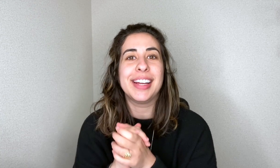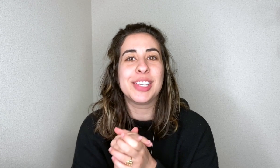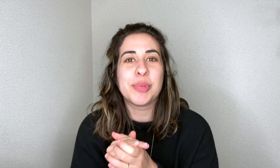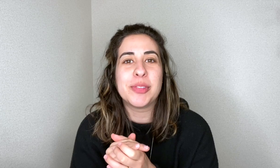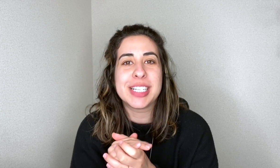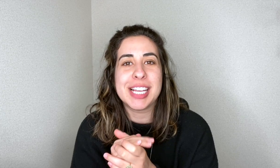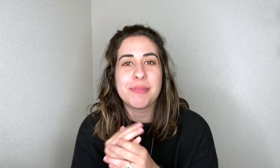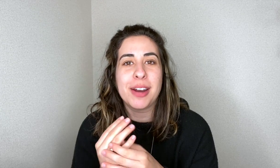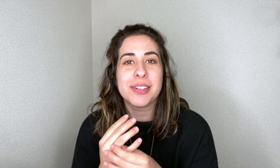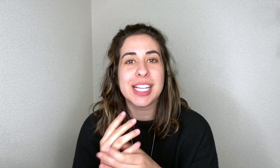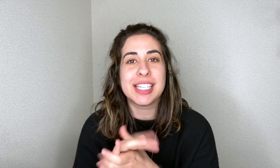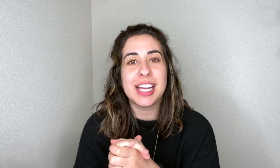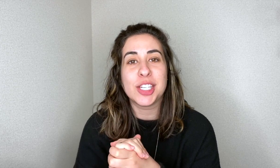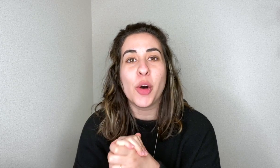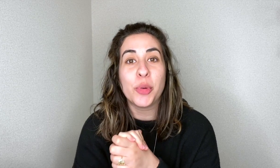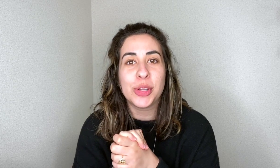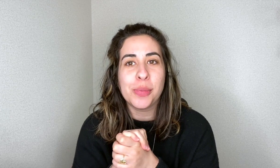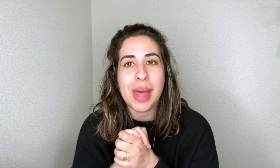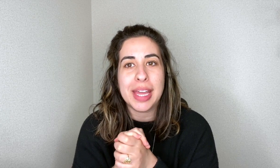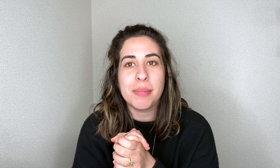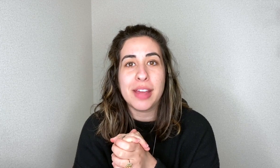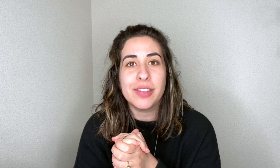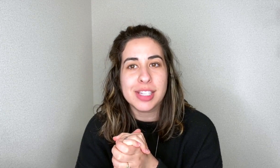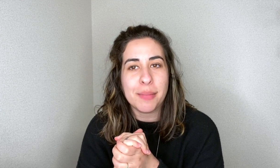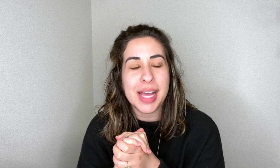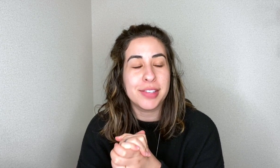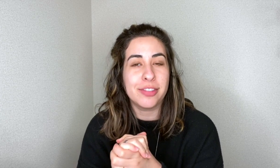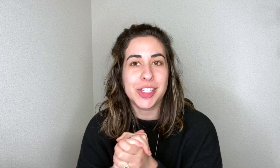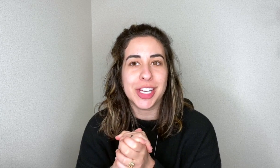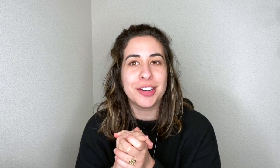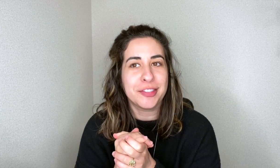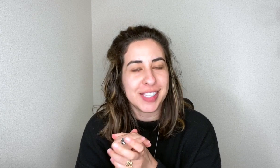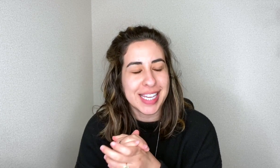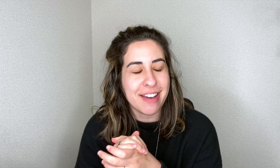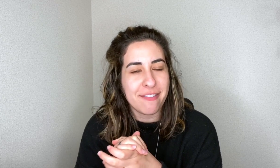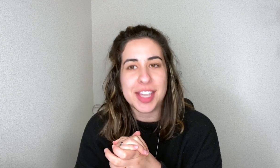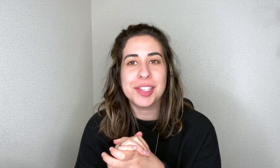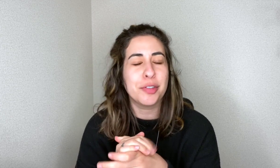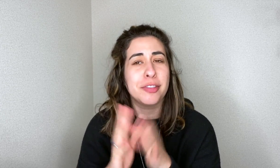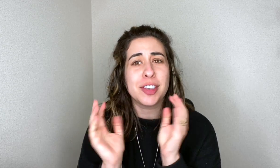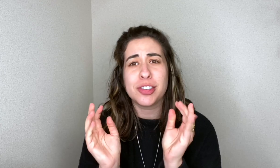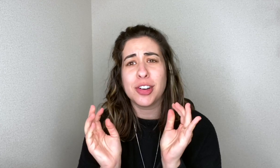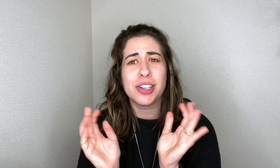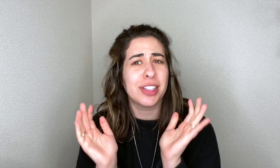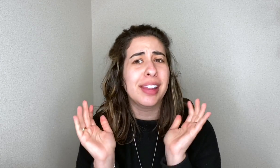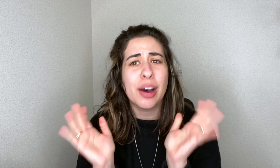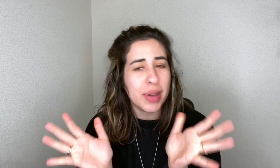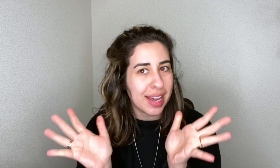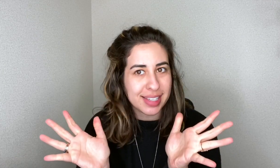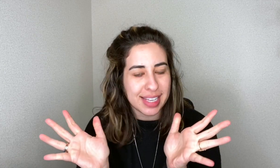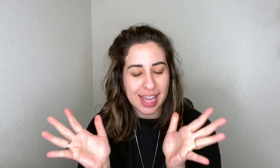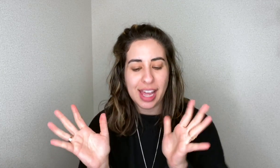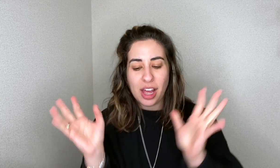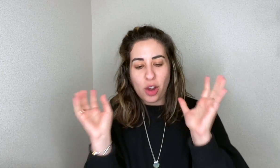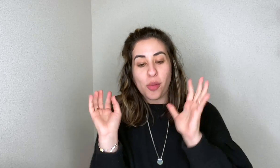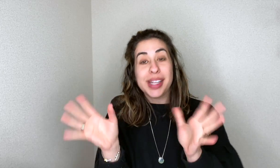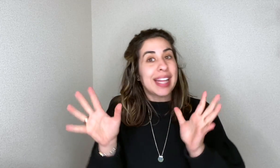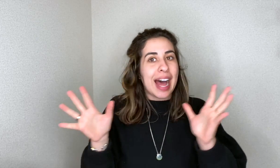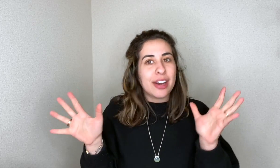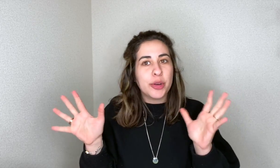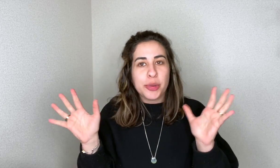Corê, corê, tudo bom com vocês? Espero que vocês estejam muito bem. Bem-vindos a mais um vídeo aqui no Fisk e Afins. O vídeo de hoje não ia